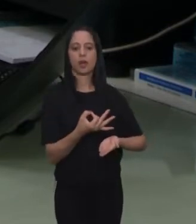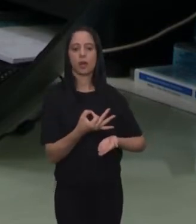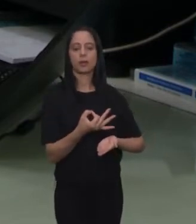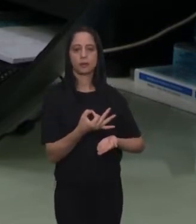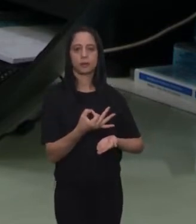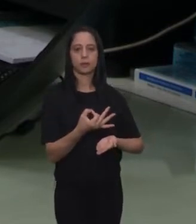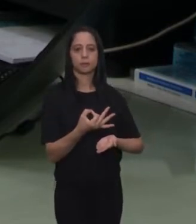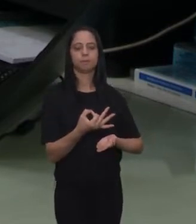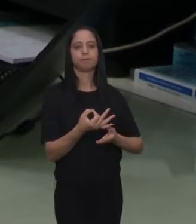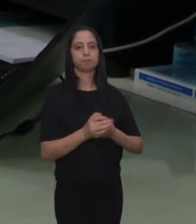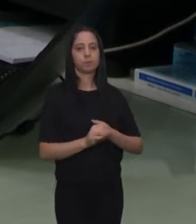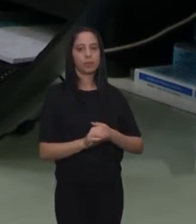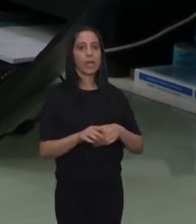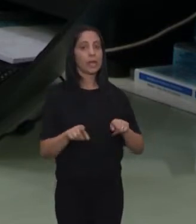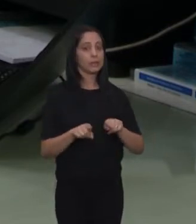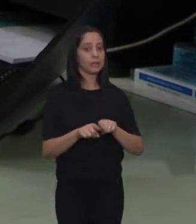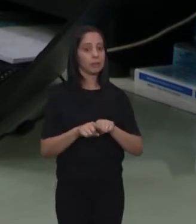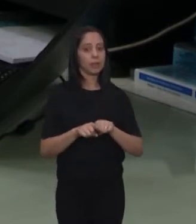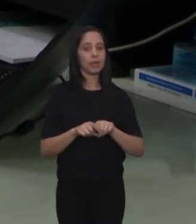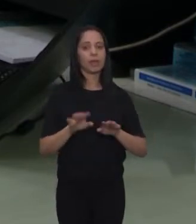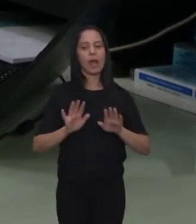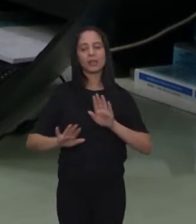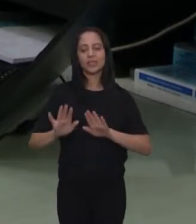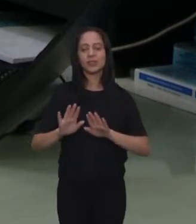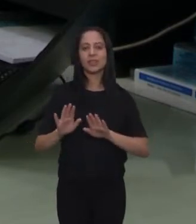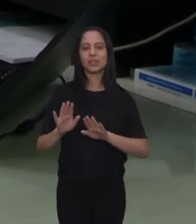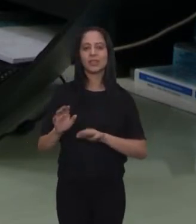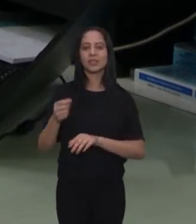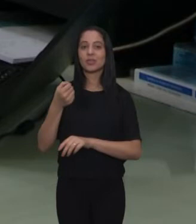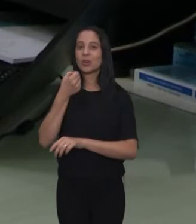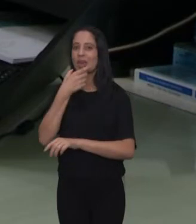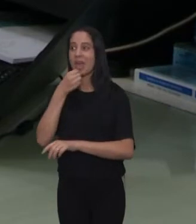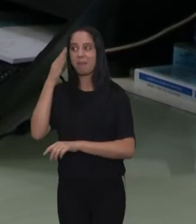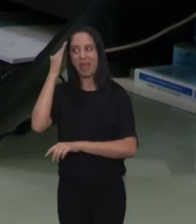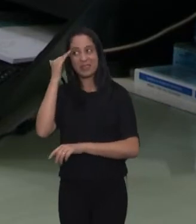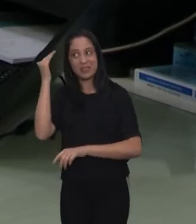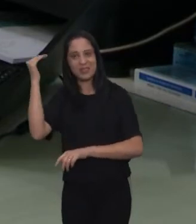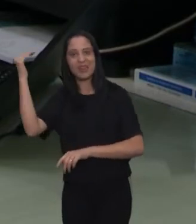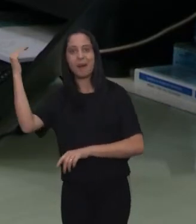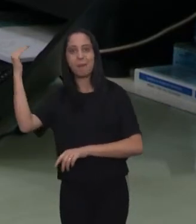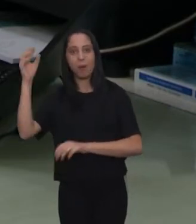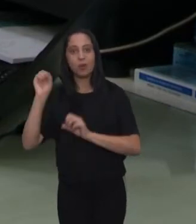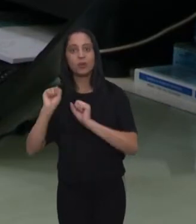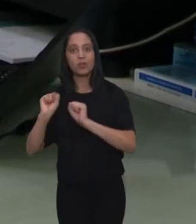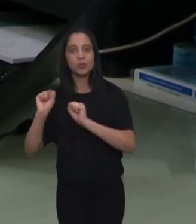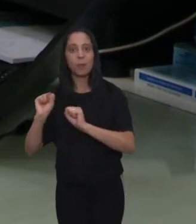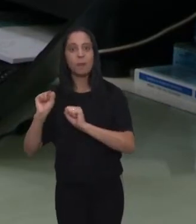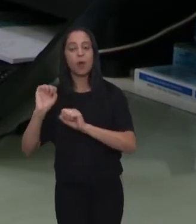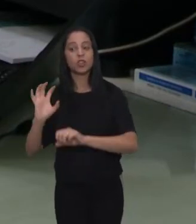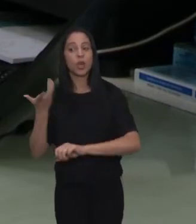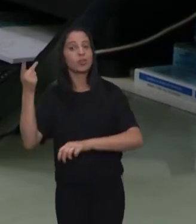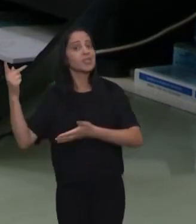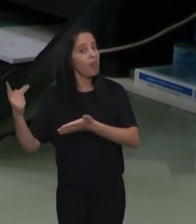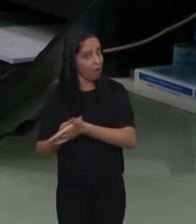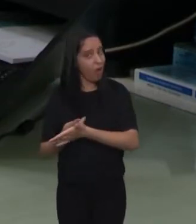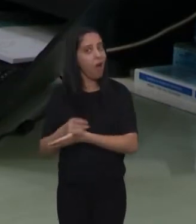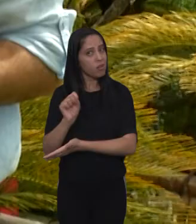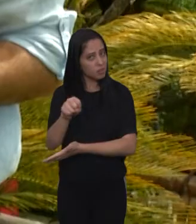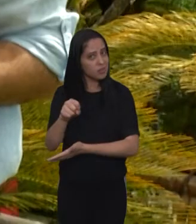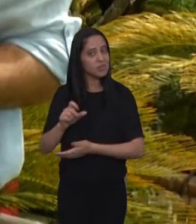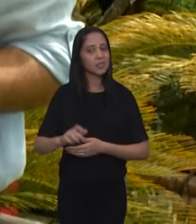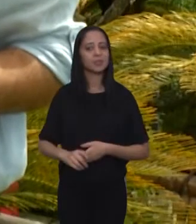do paciente e mesmos creadores consagrados que a gente usa por milagre ele pode ter algumas reações